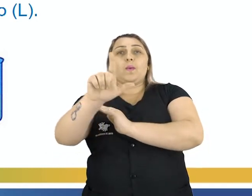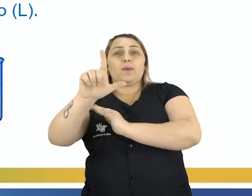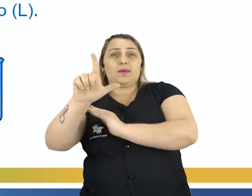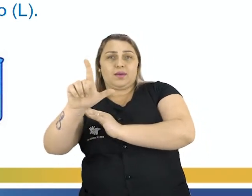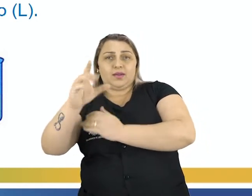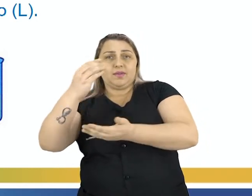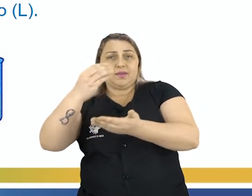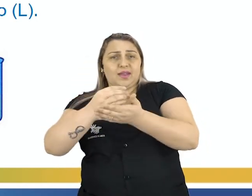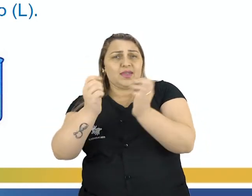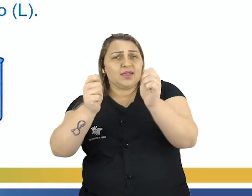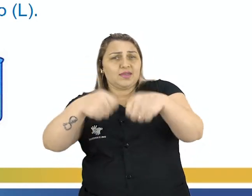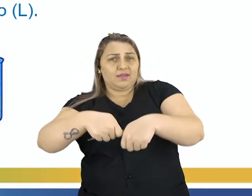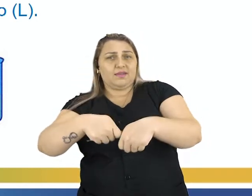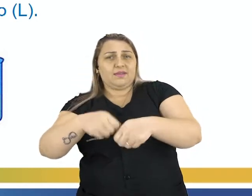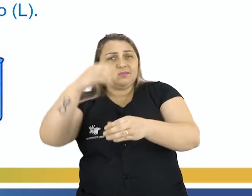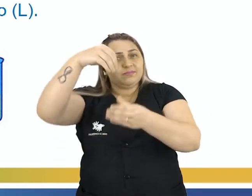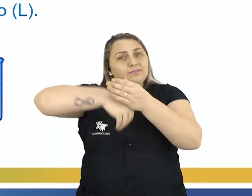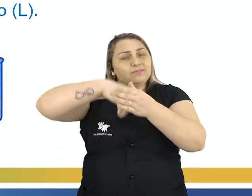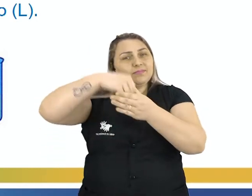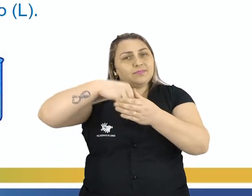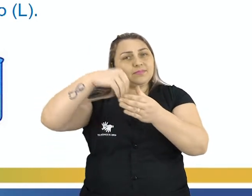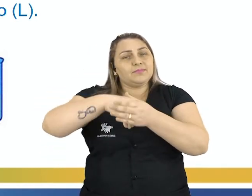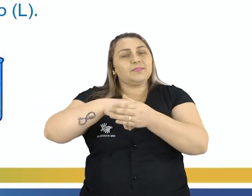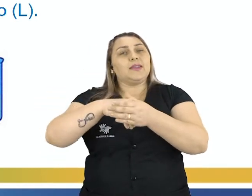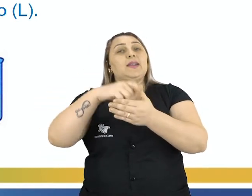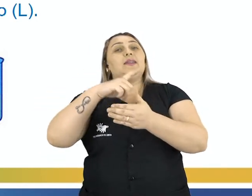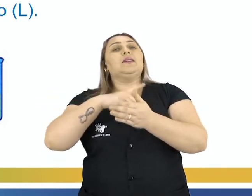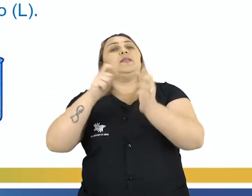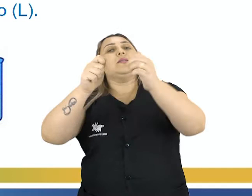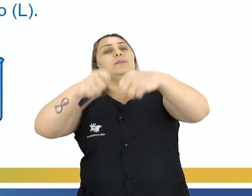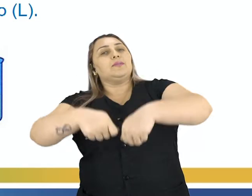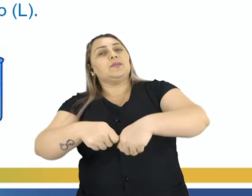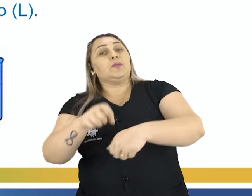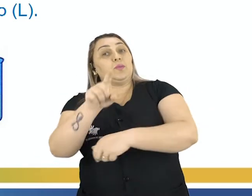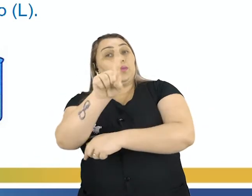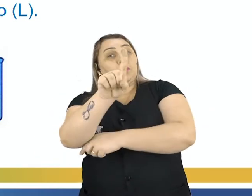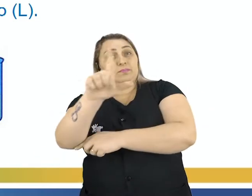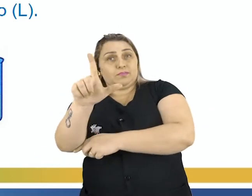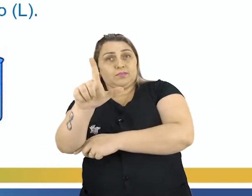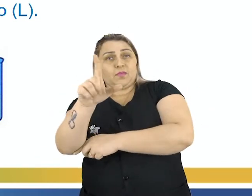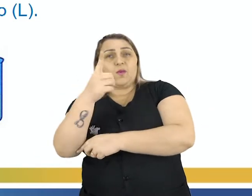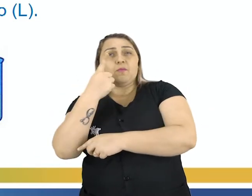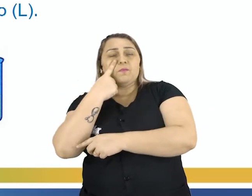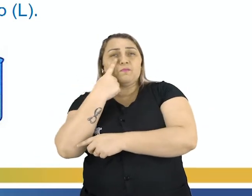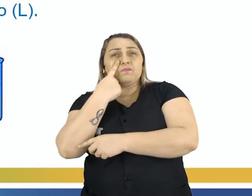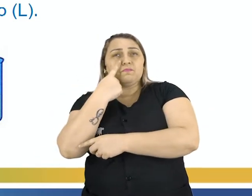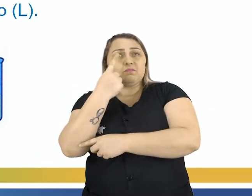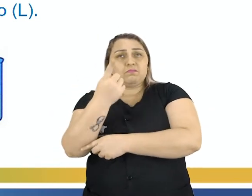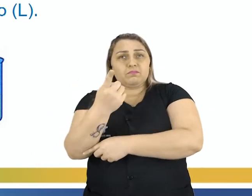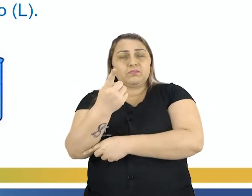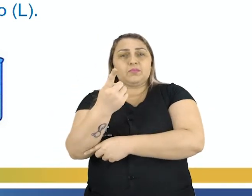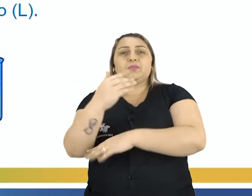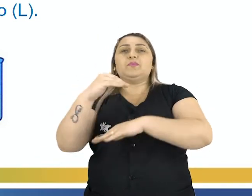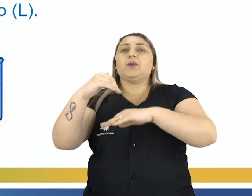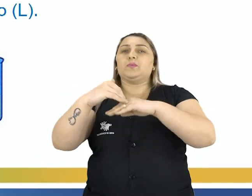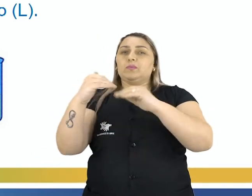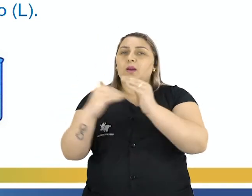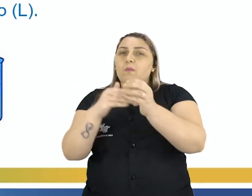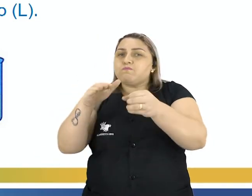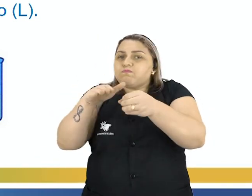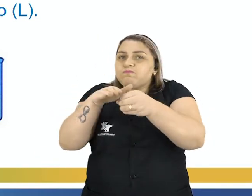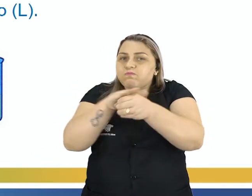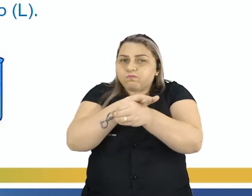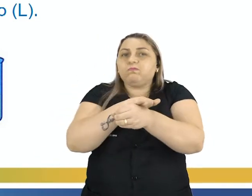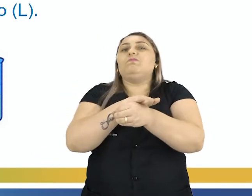o recipiente fornece. O recipiente tem uma capacidade para 1 litro e está